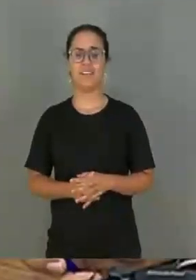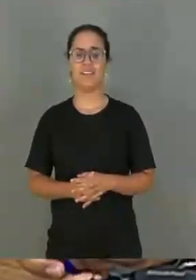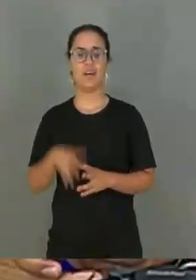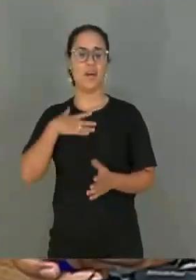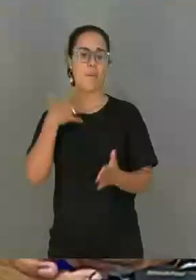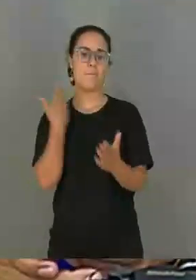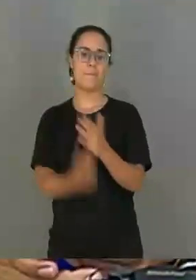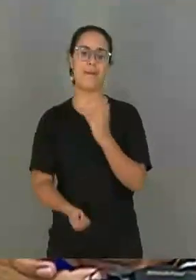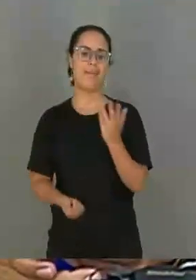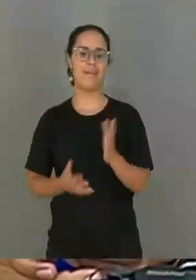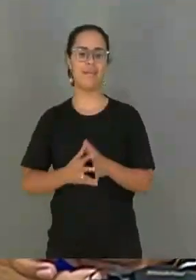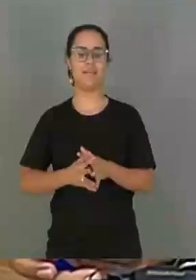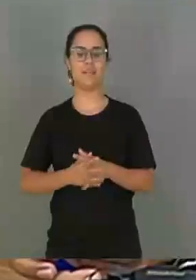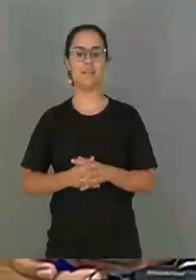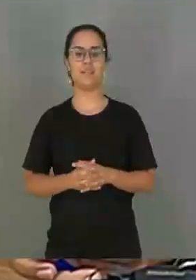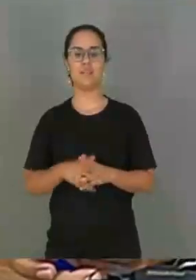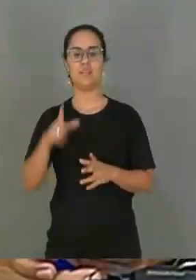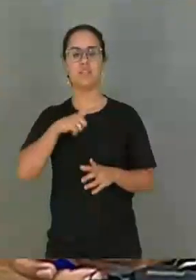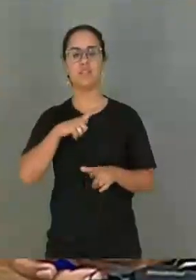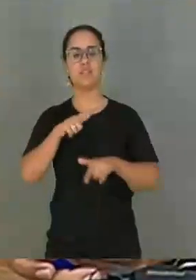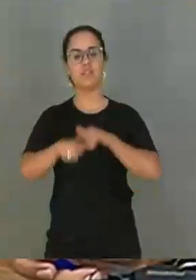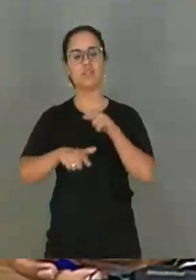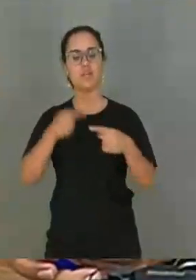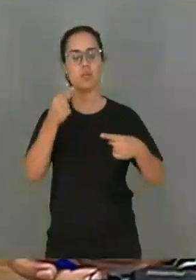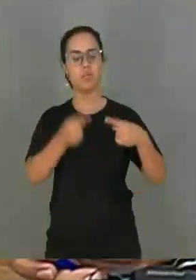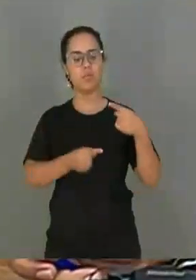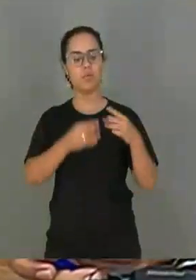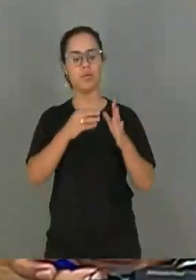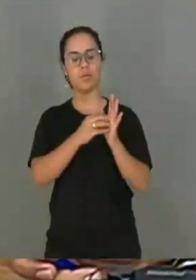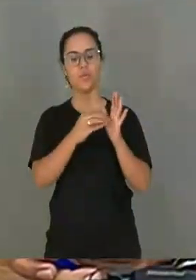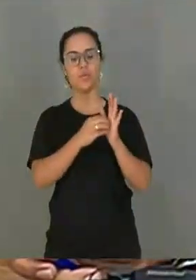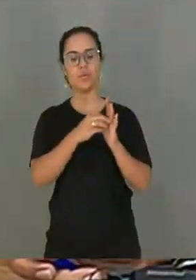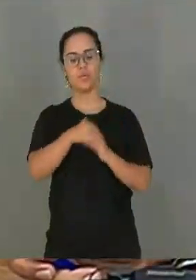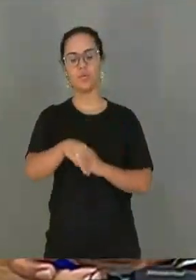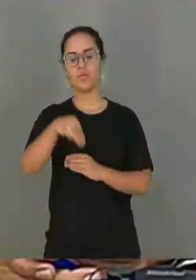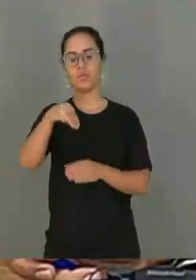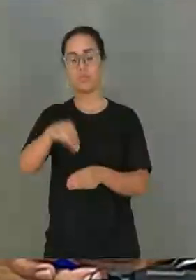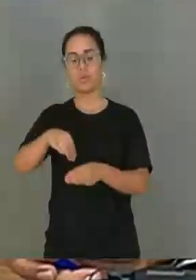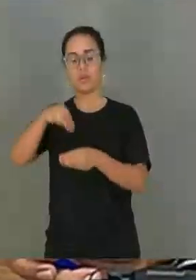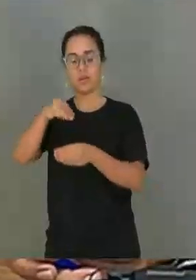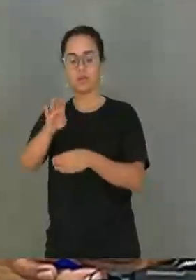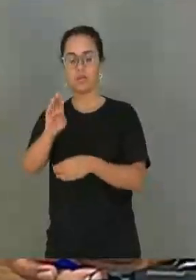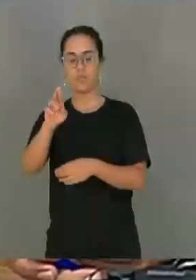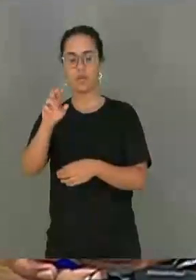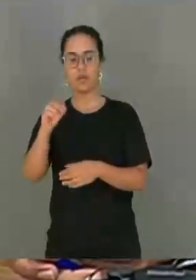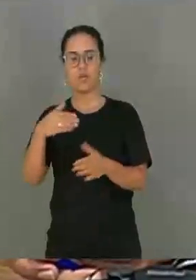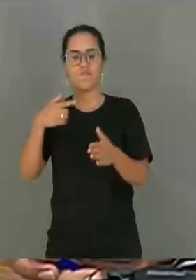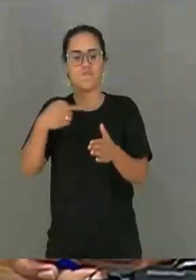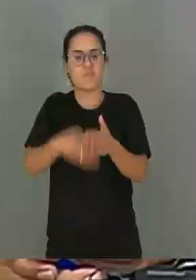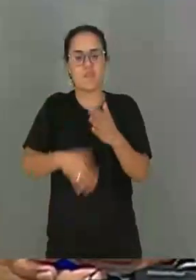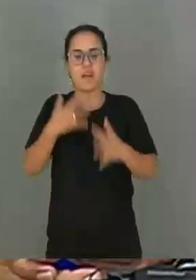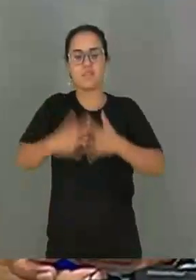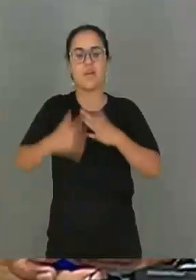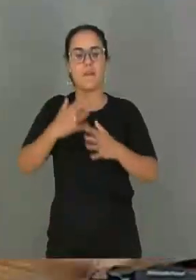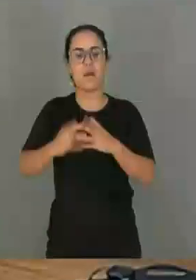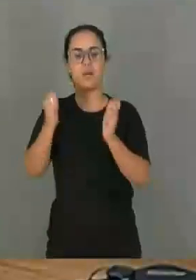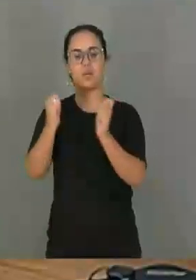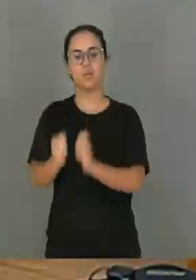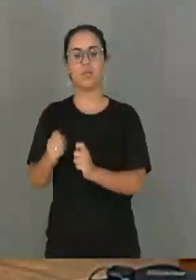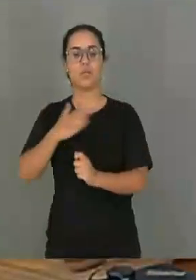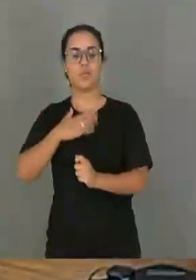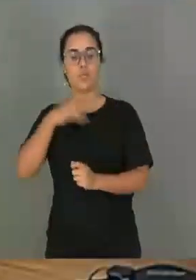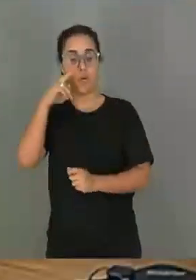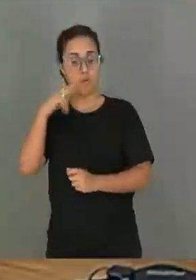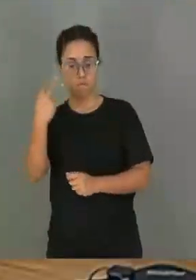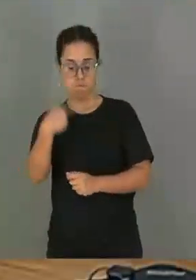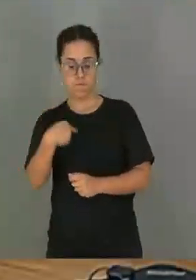derrota. Então, foi uma atividade político-partidária do ministro Barroso, vindo aqui, interferindo no poder, no meu